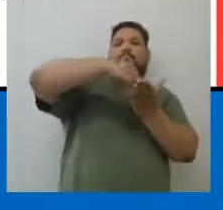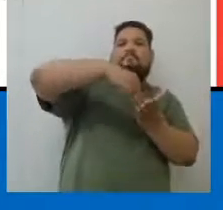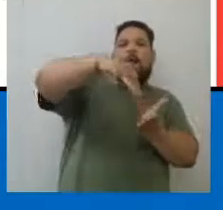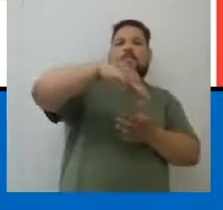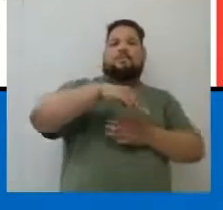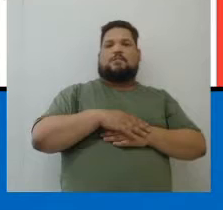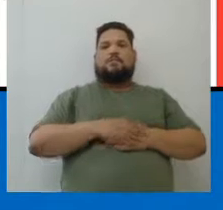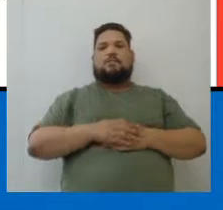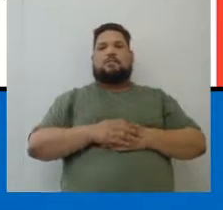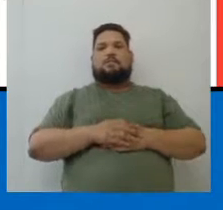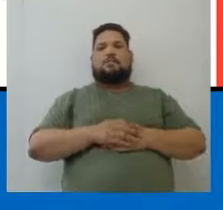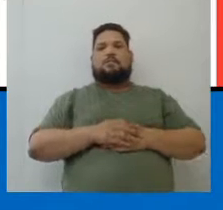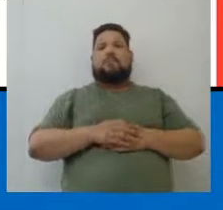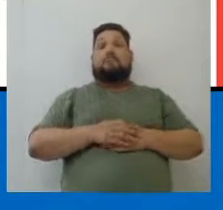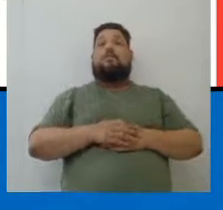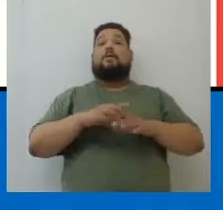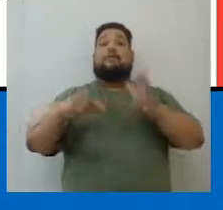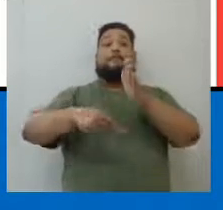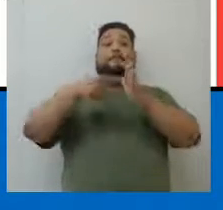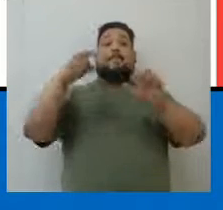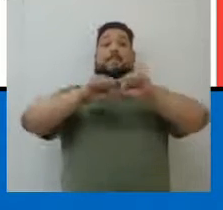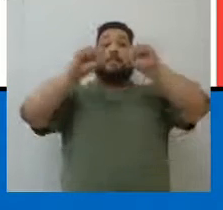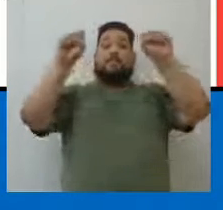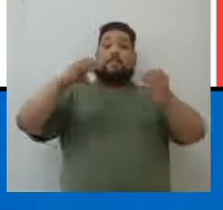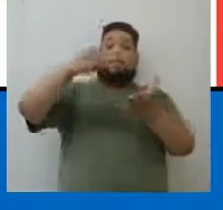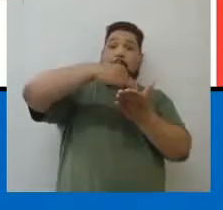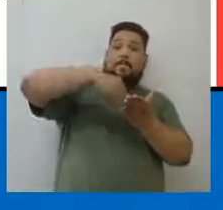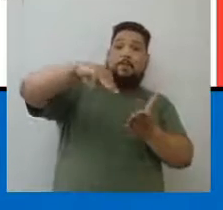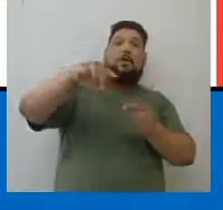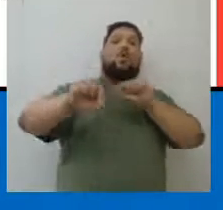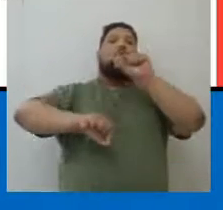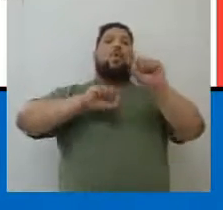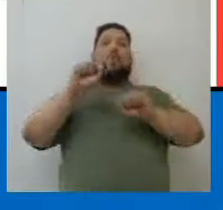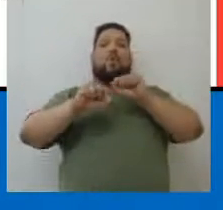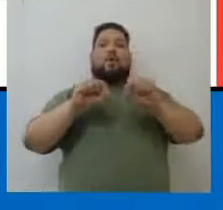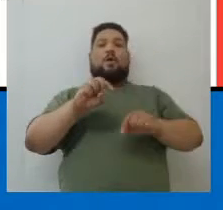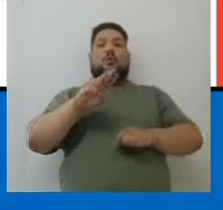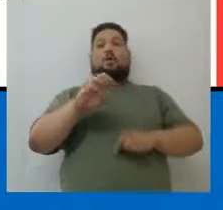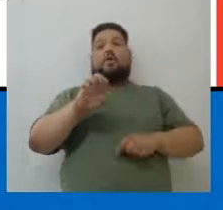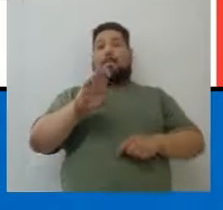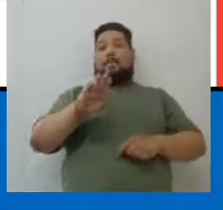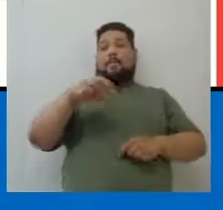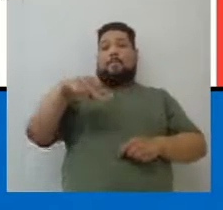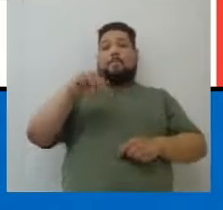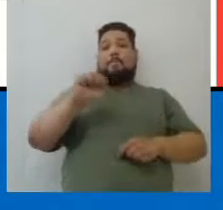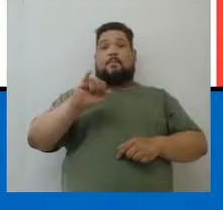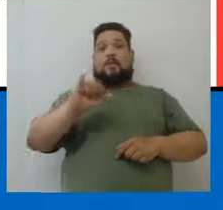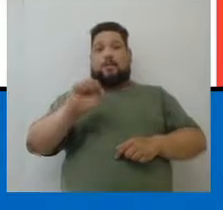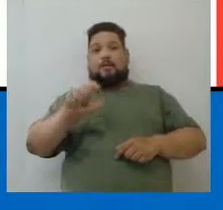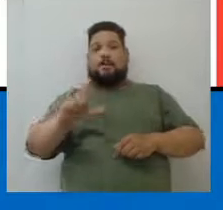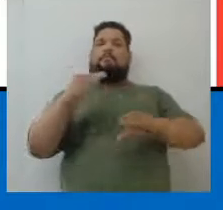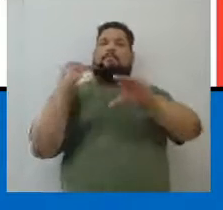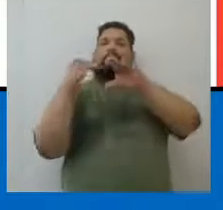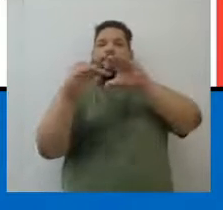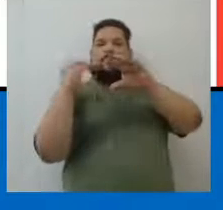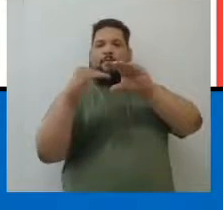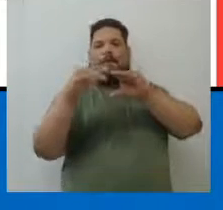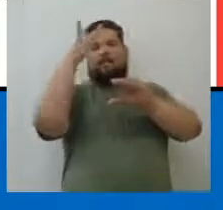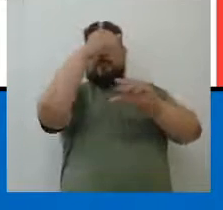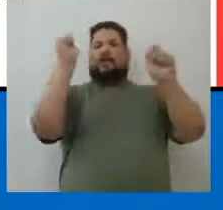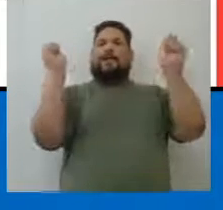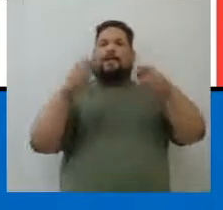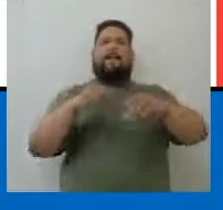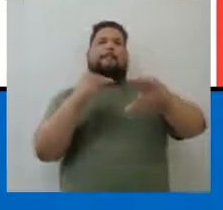o primeiro sistema de mensagem que foi inventado foi o webmail. Então, através do webmail, as pessoas trocavam